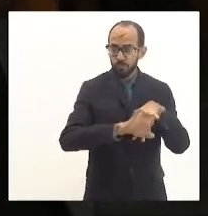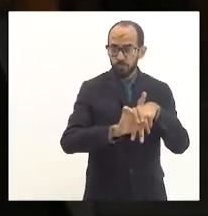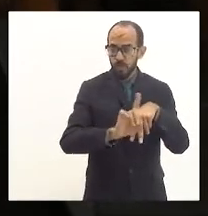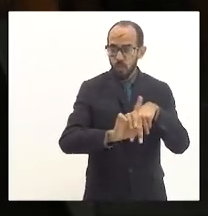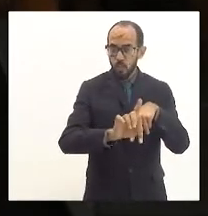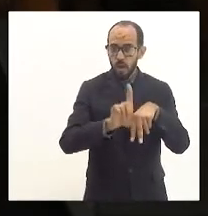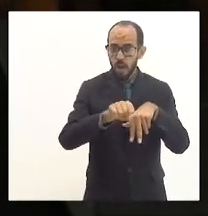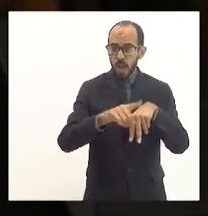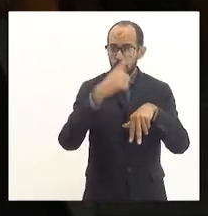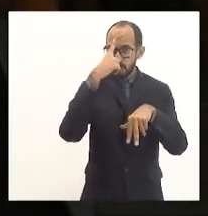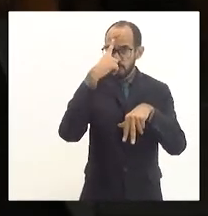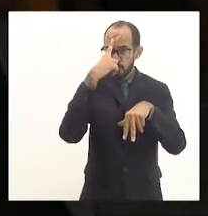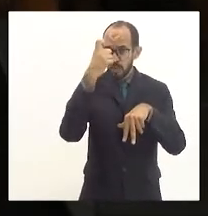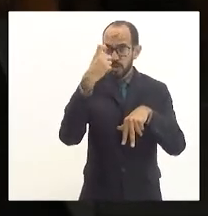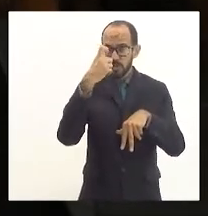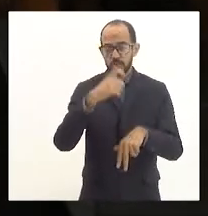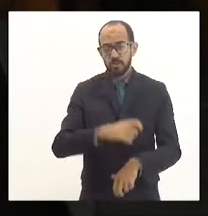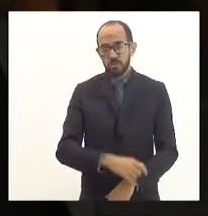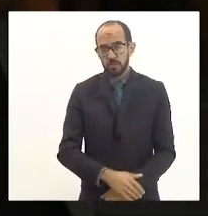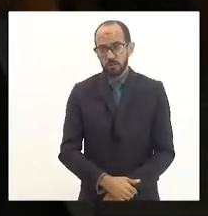vítimas de violência